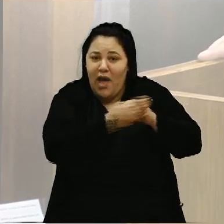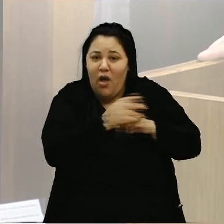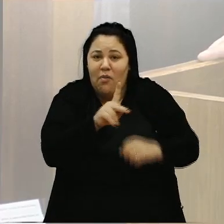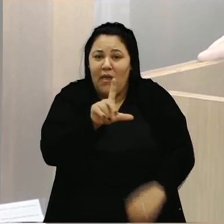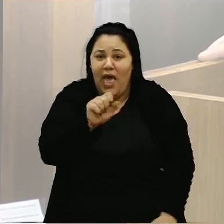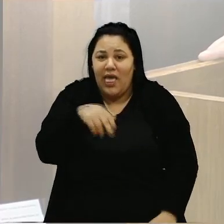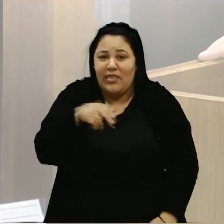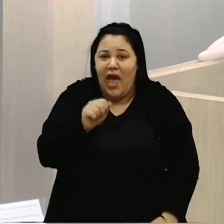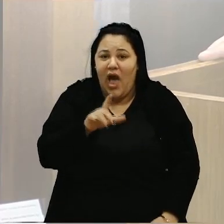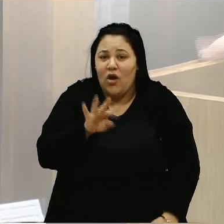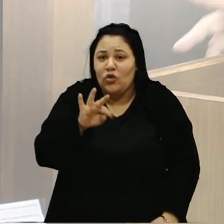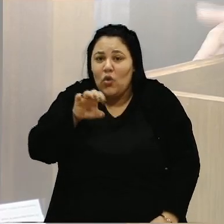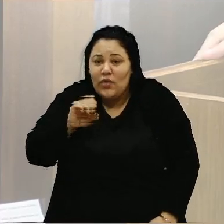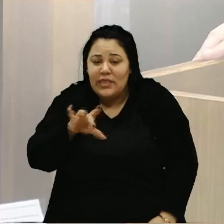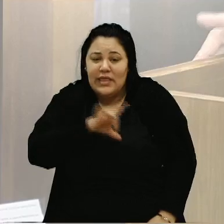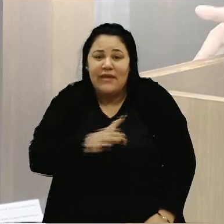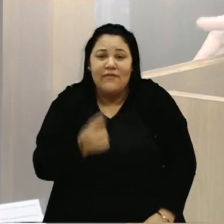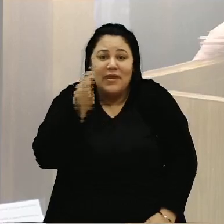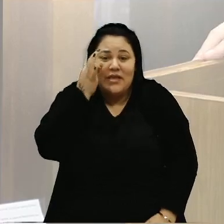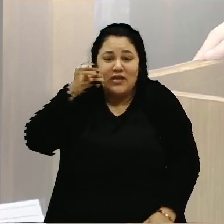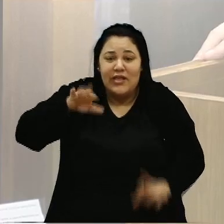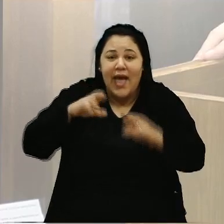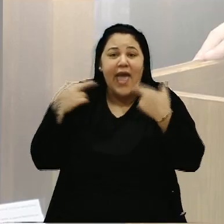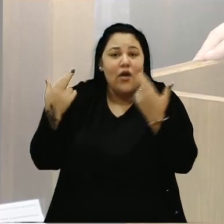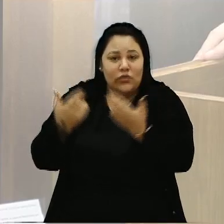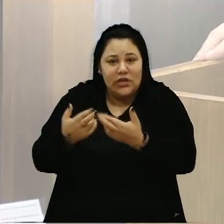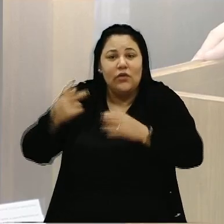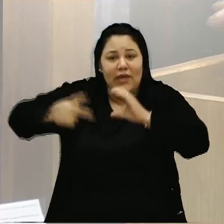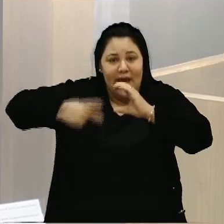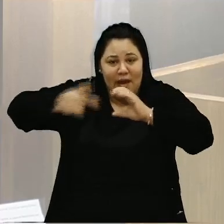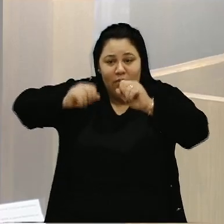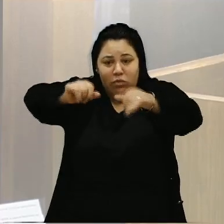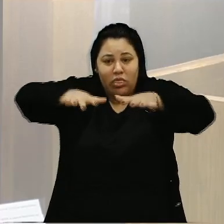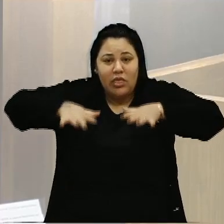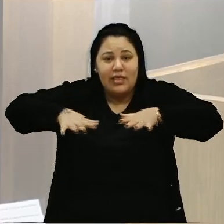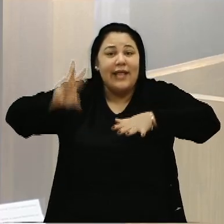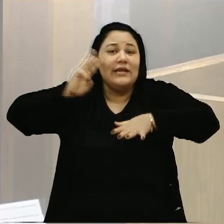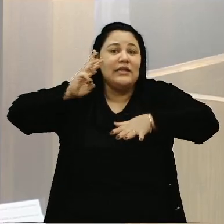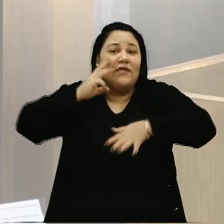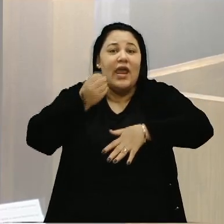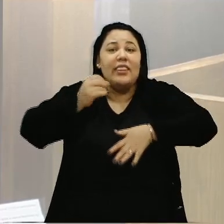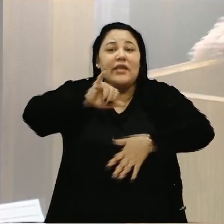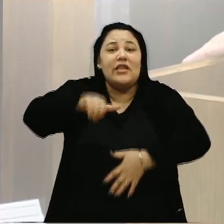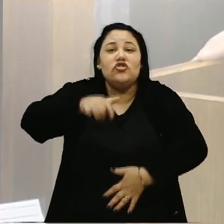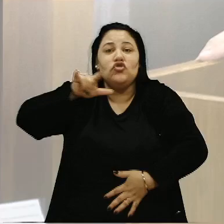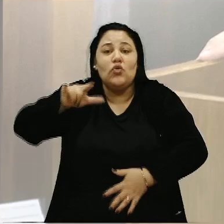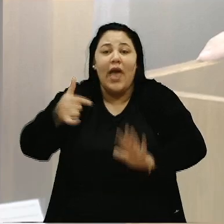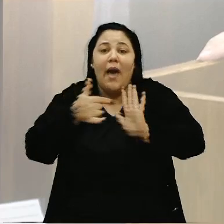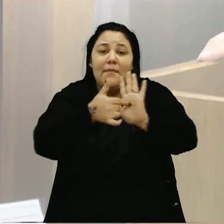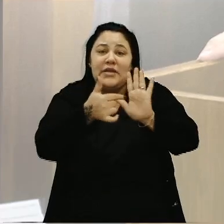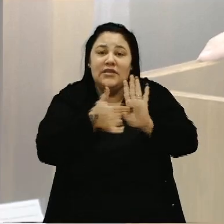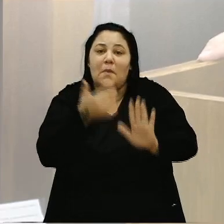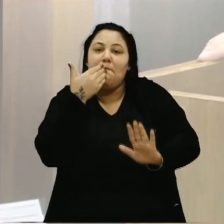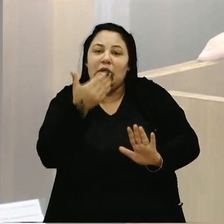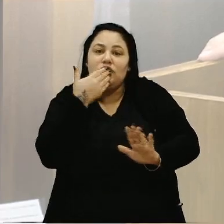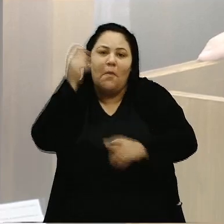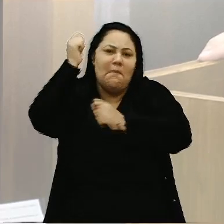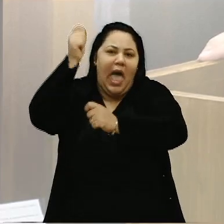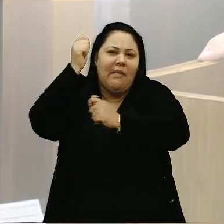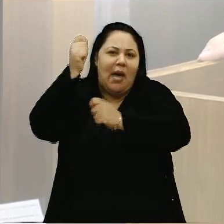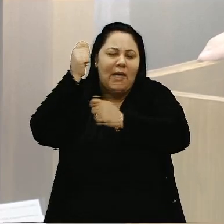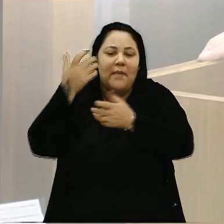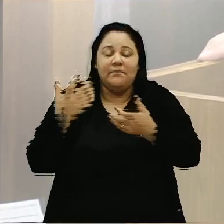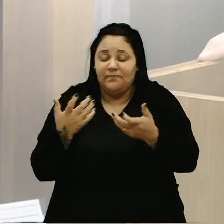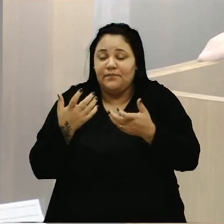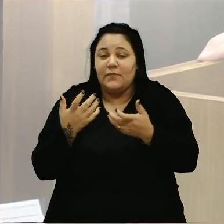esteve presente na sessão ordinária da terça, 30 de julho, nesta casa, apresentando suas reivindicações. Diante